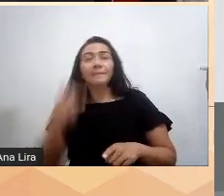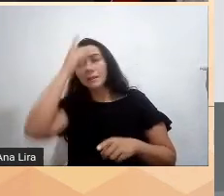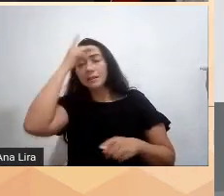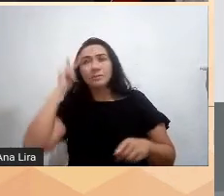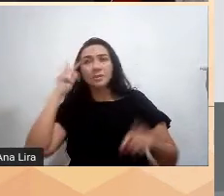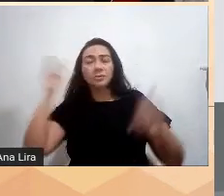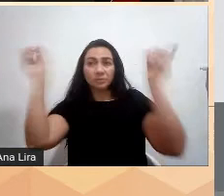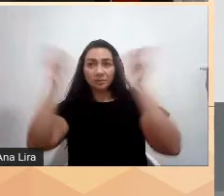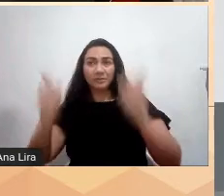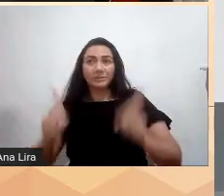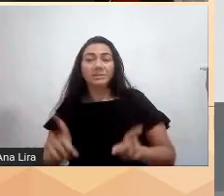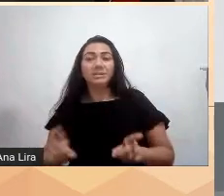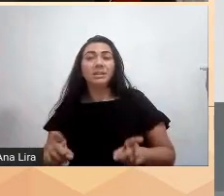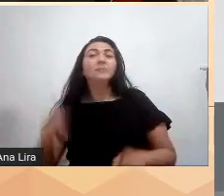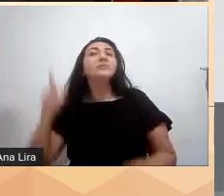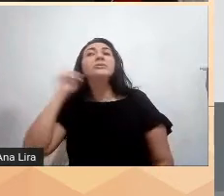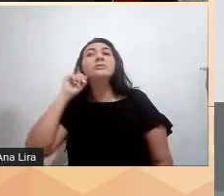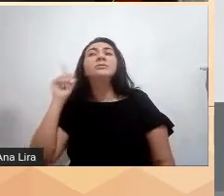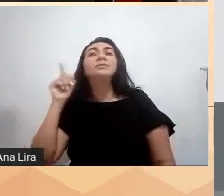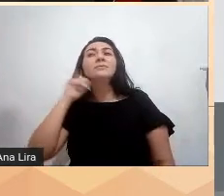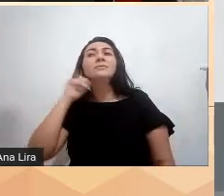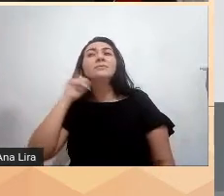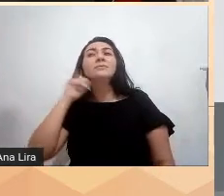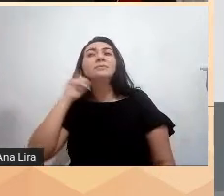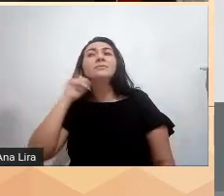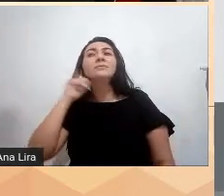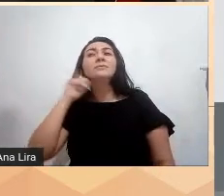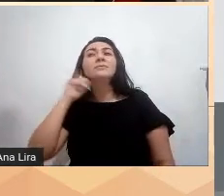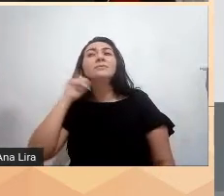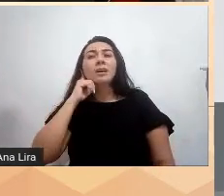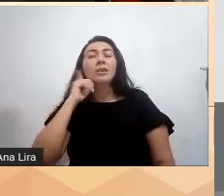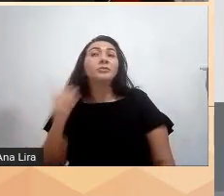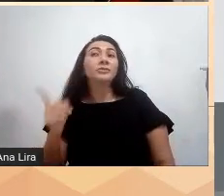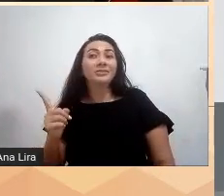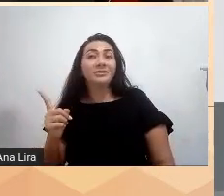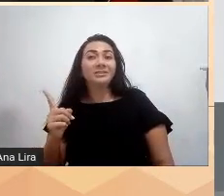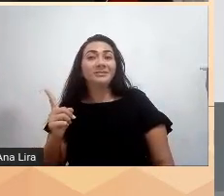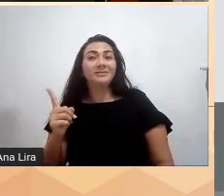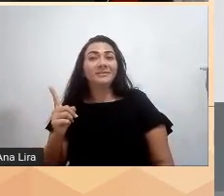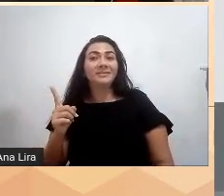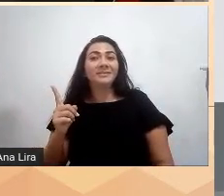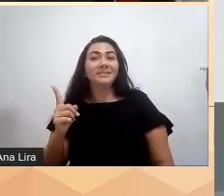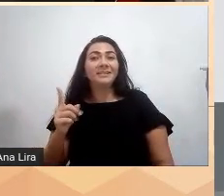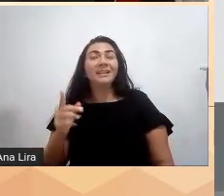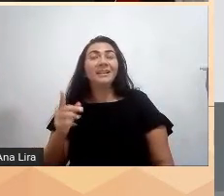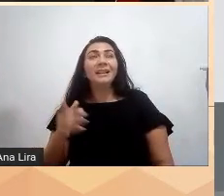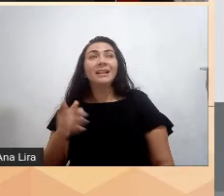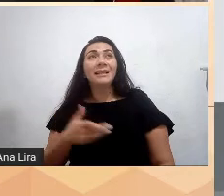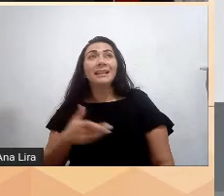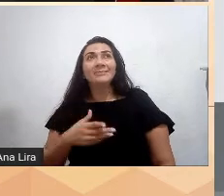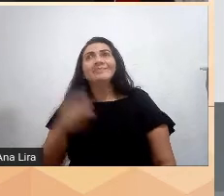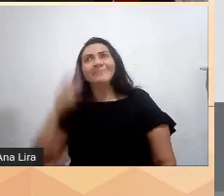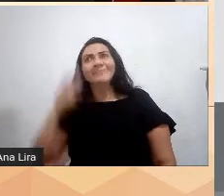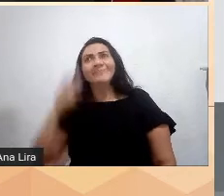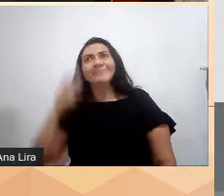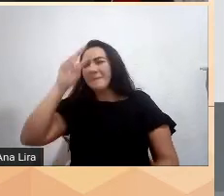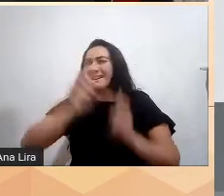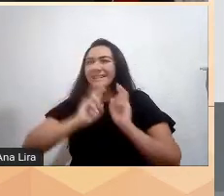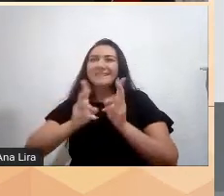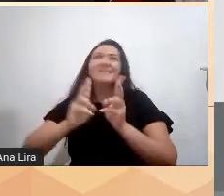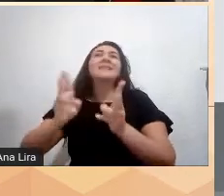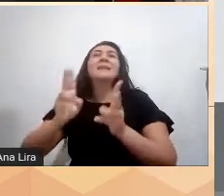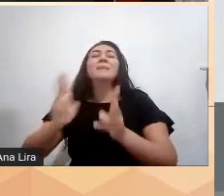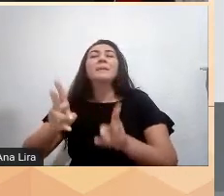né? E foi bem interessante porque eu nunca vou me esquecer dessa menina. Ela estava apresentando, ela estava falando